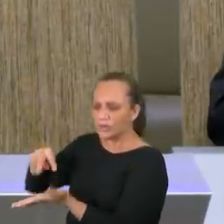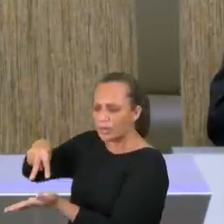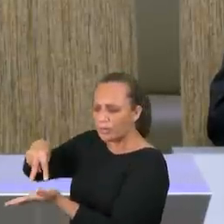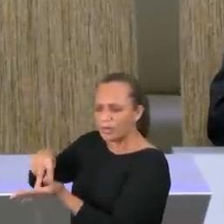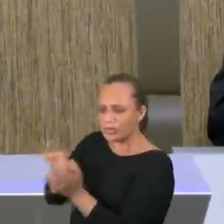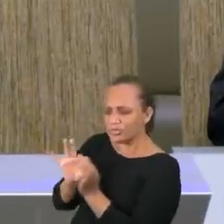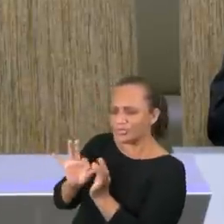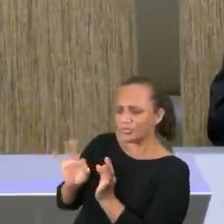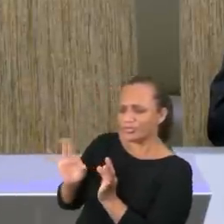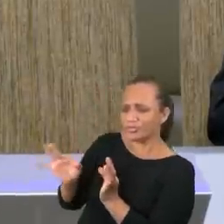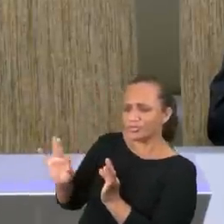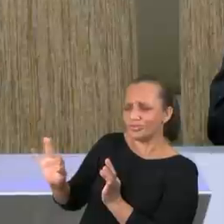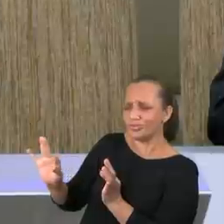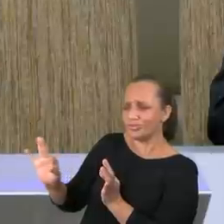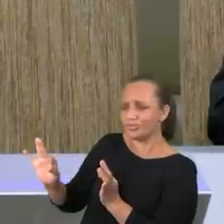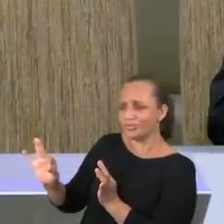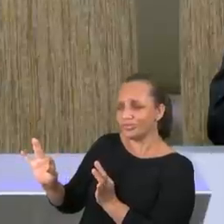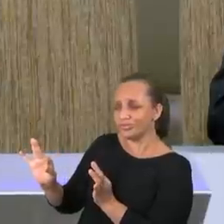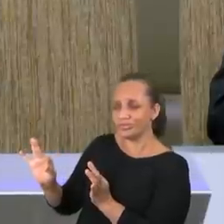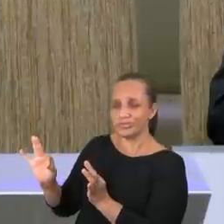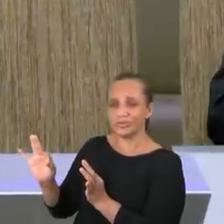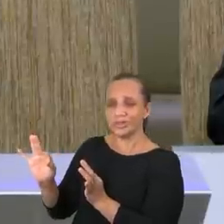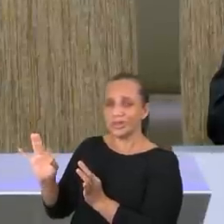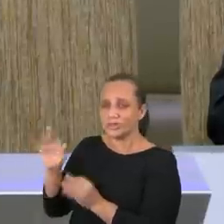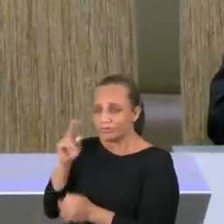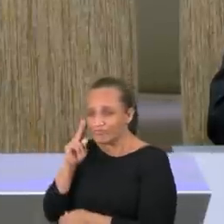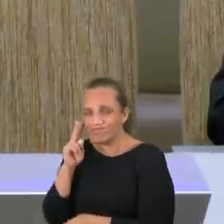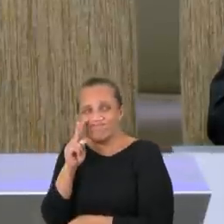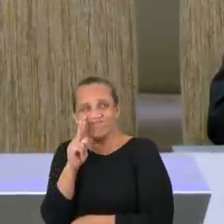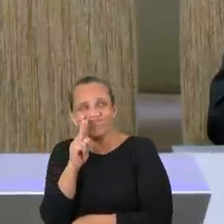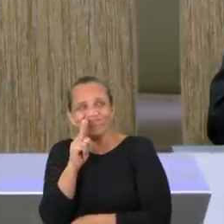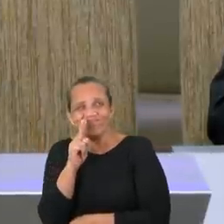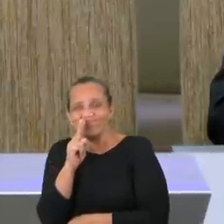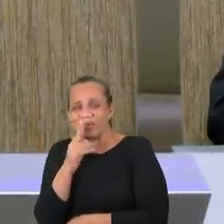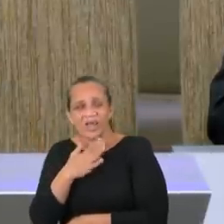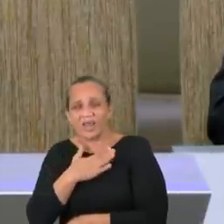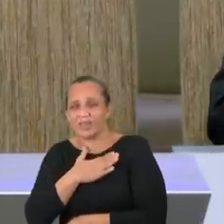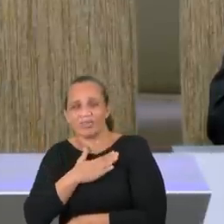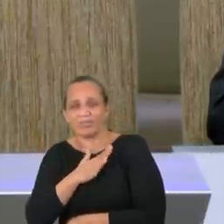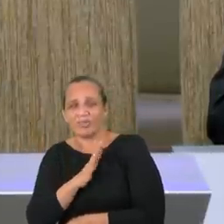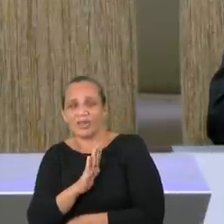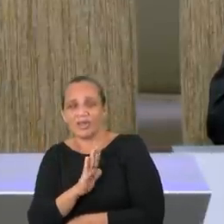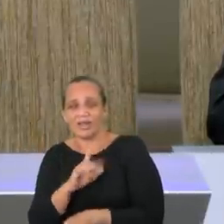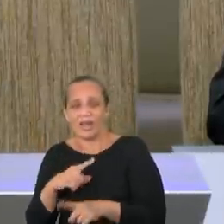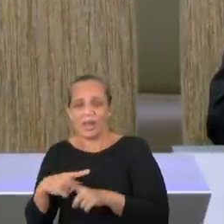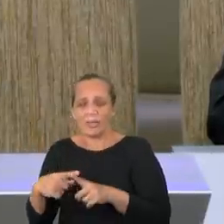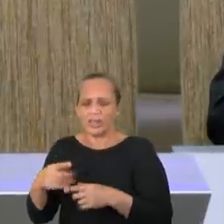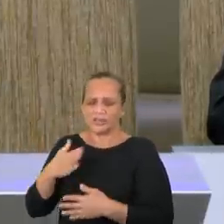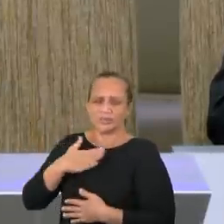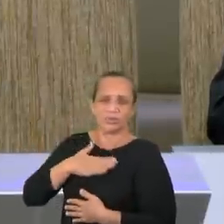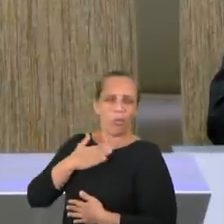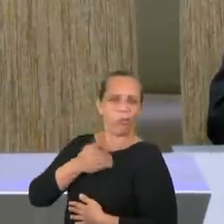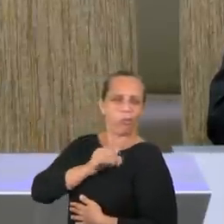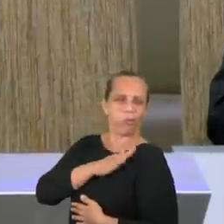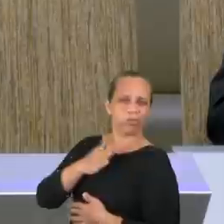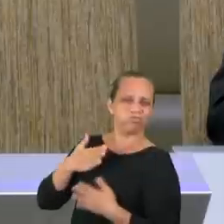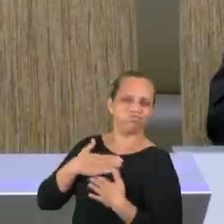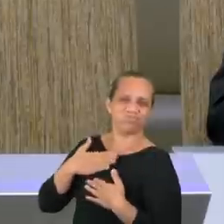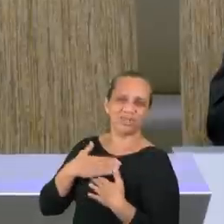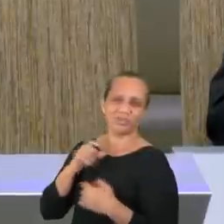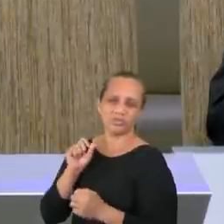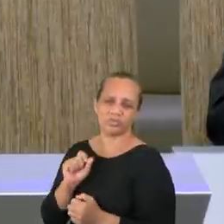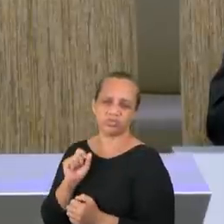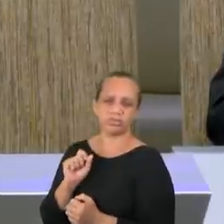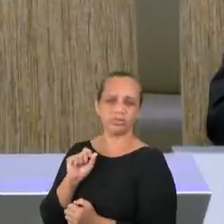longe, nem ainda queria levantar os olhos ao céu, mas batia no peito,